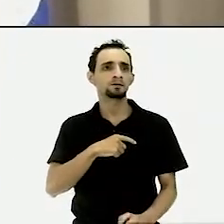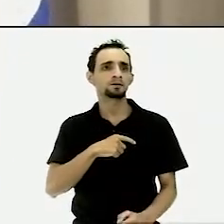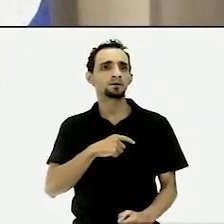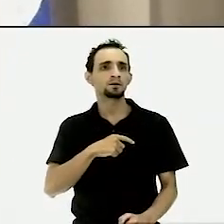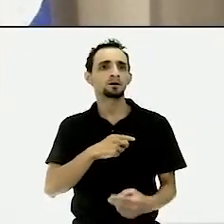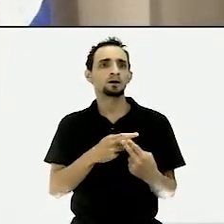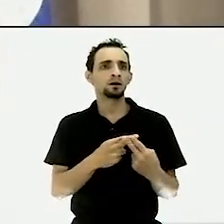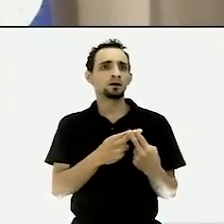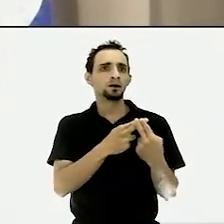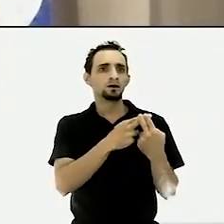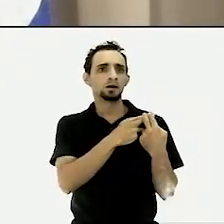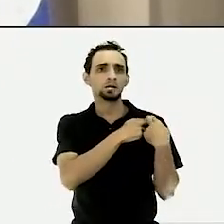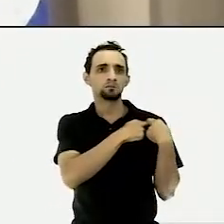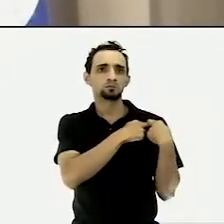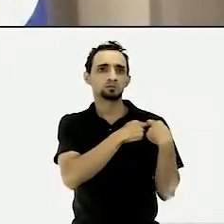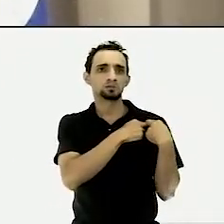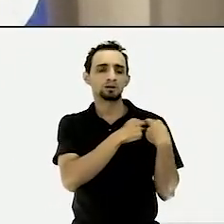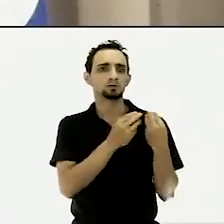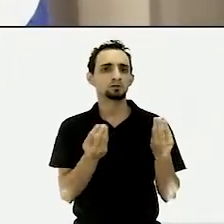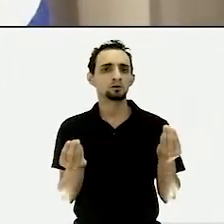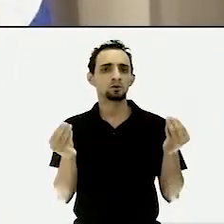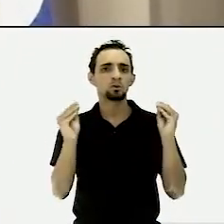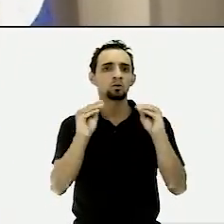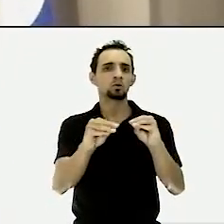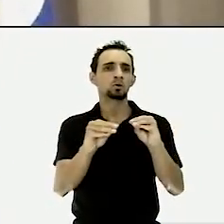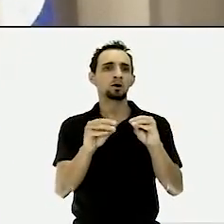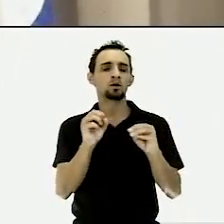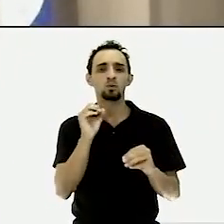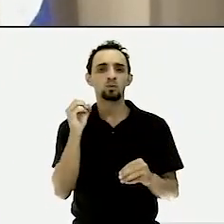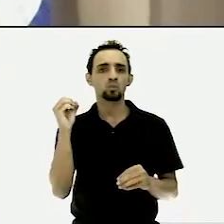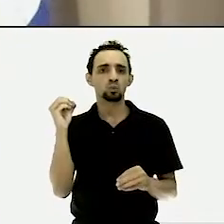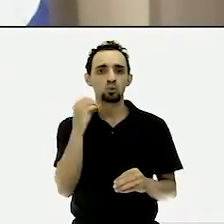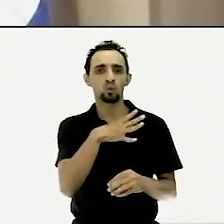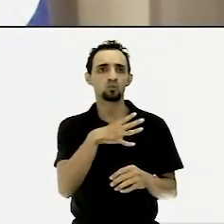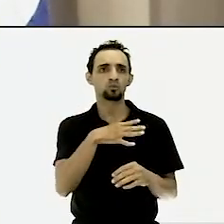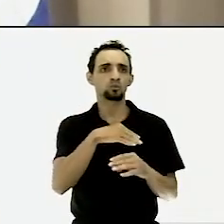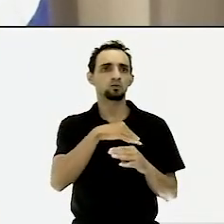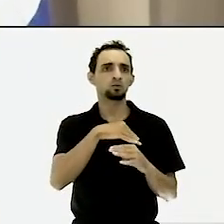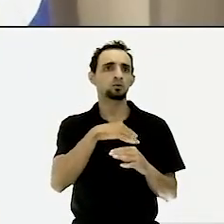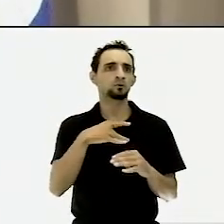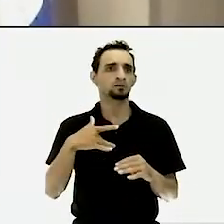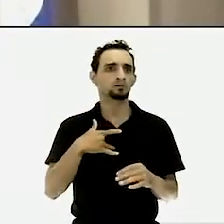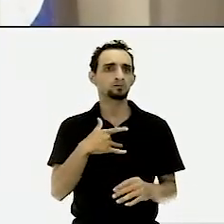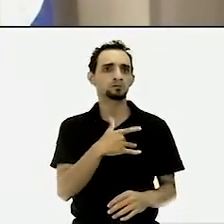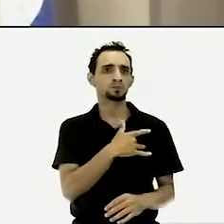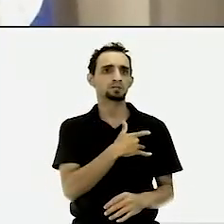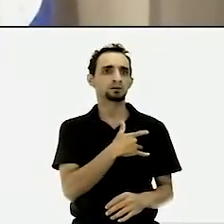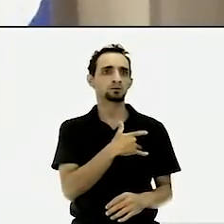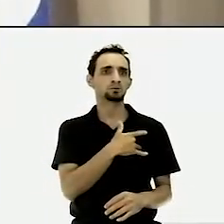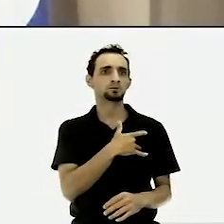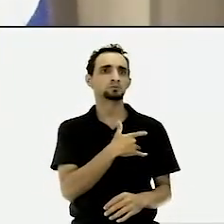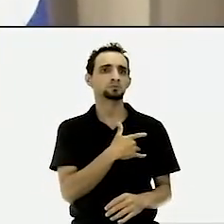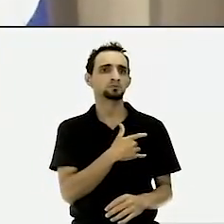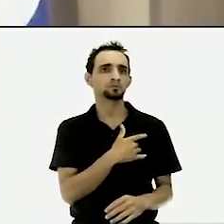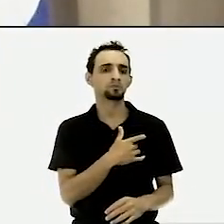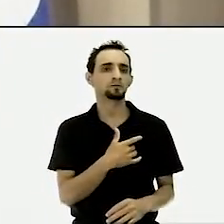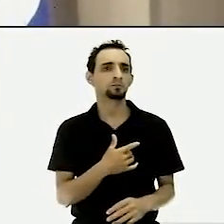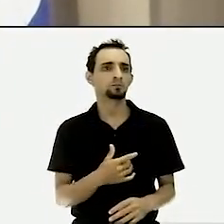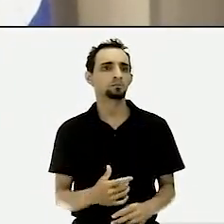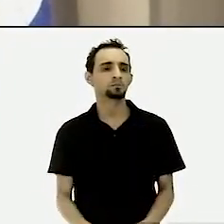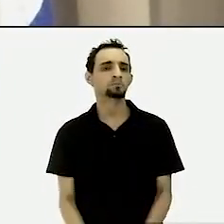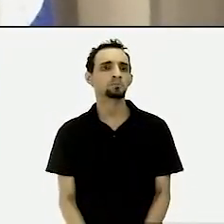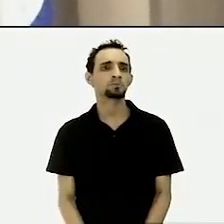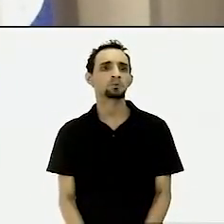dificuldade, conseguiu colocar esse aparelho à disposição, não dos médicos para fazer diagnóstico, mas sim das pessoas